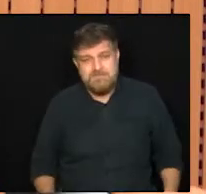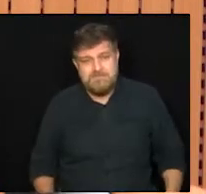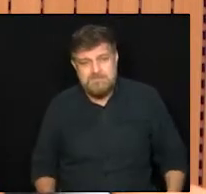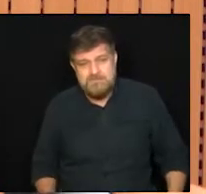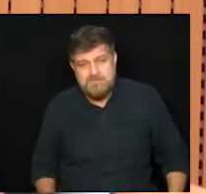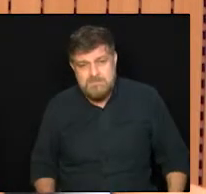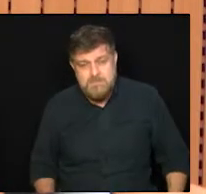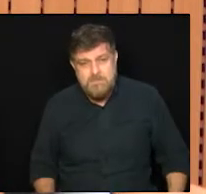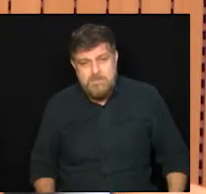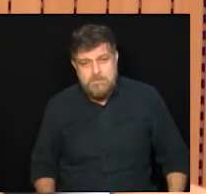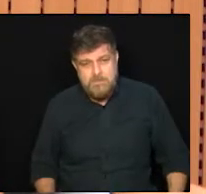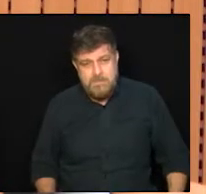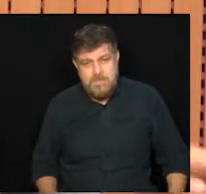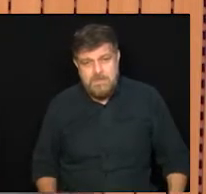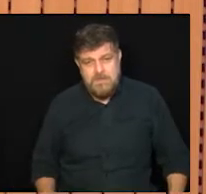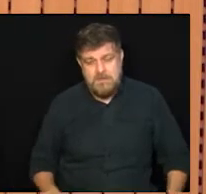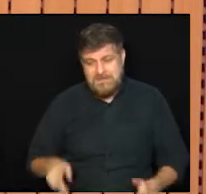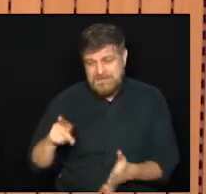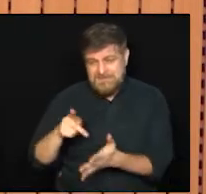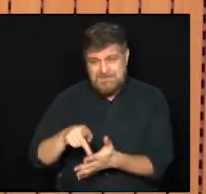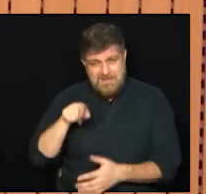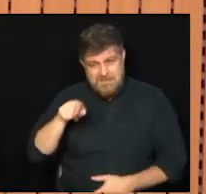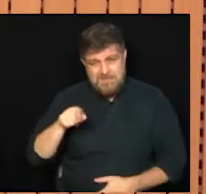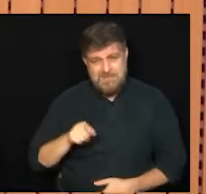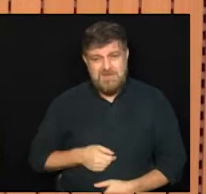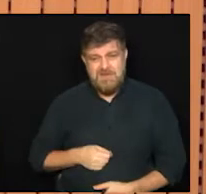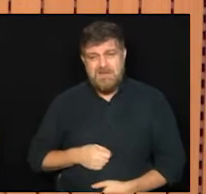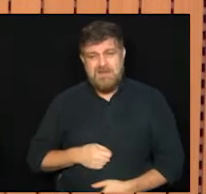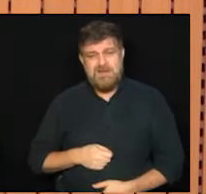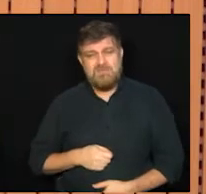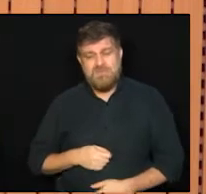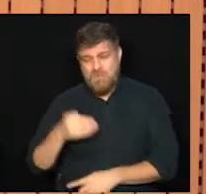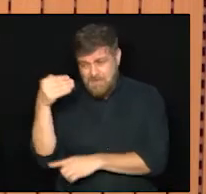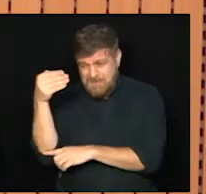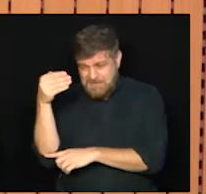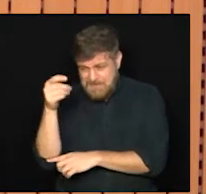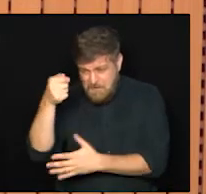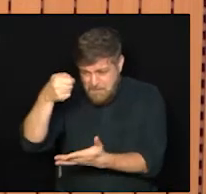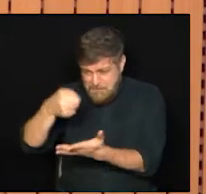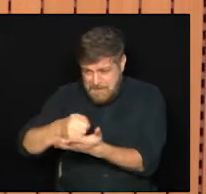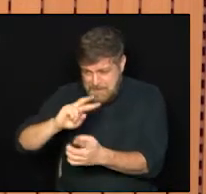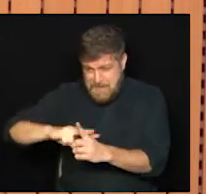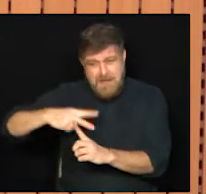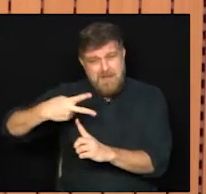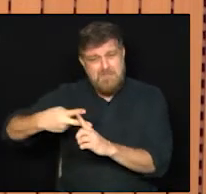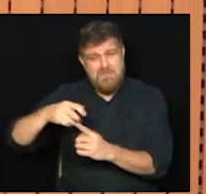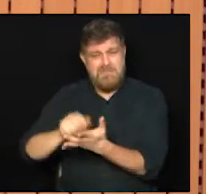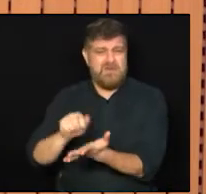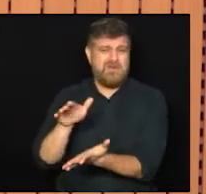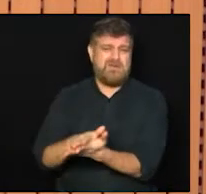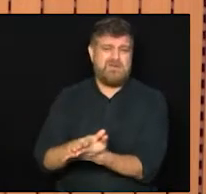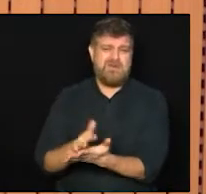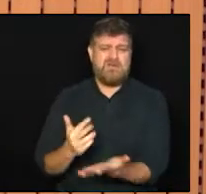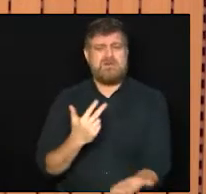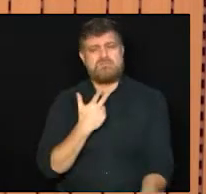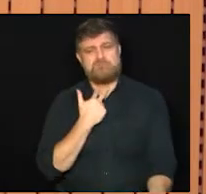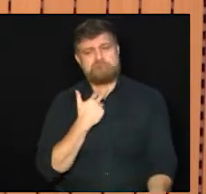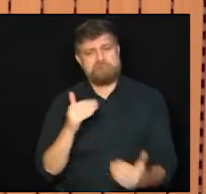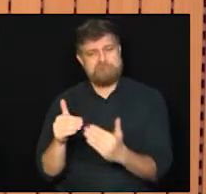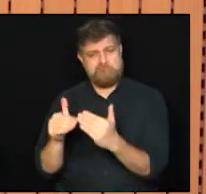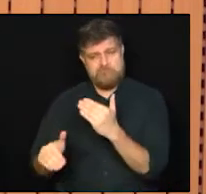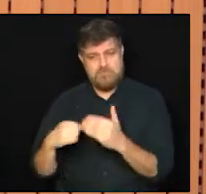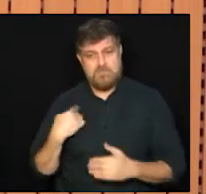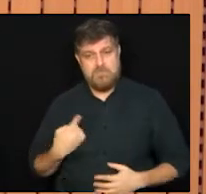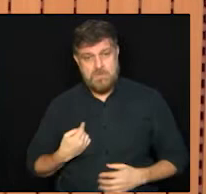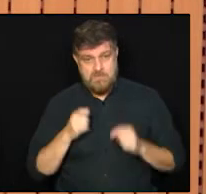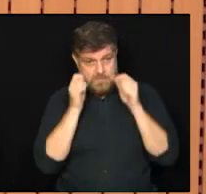Na verdade, você multar e cobrar juros seria uma dupla penalização. Vamos estar